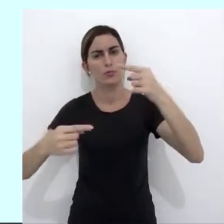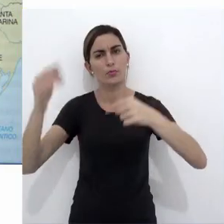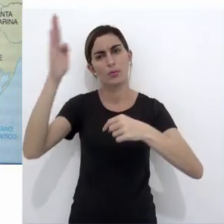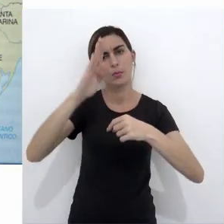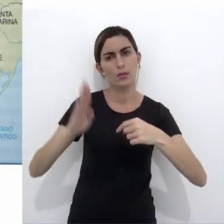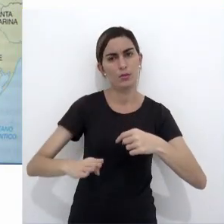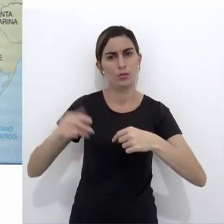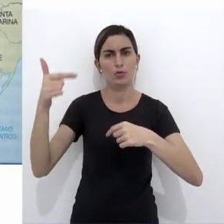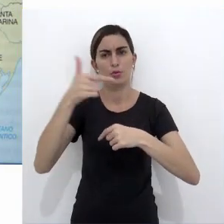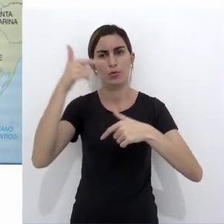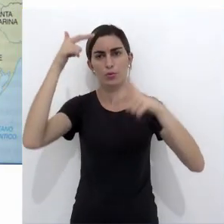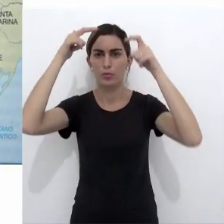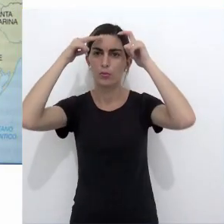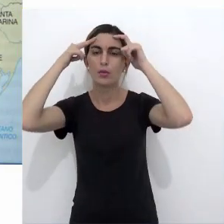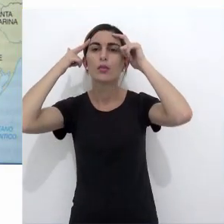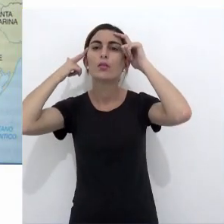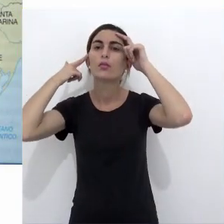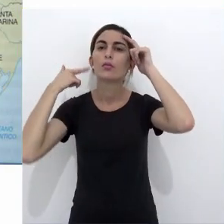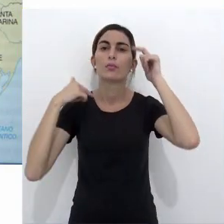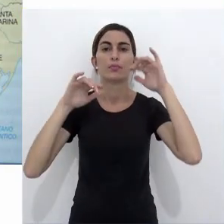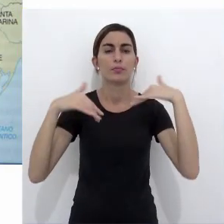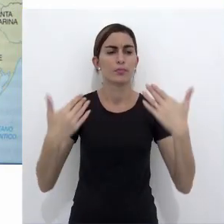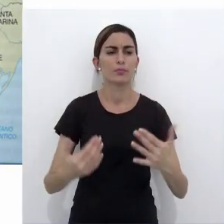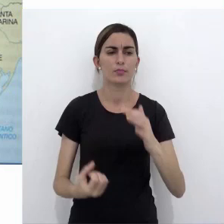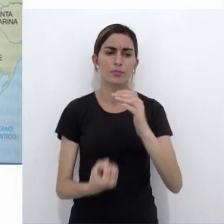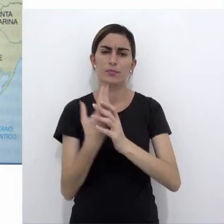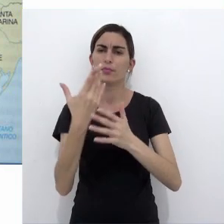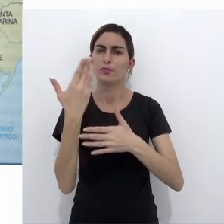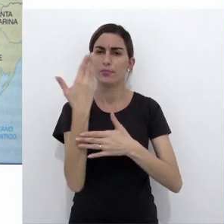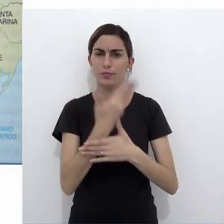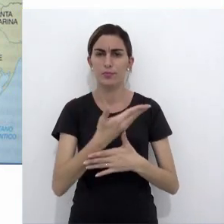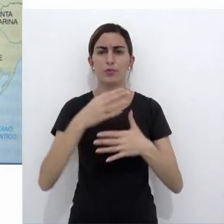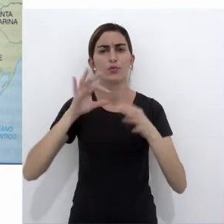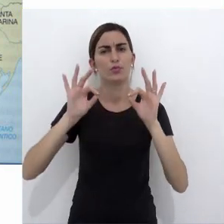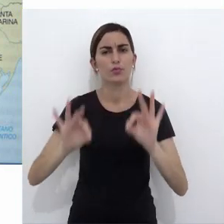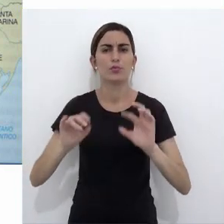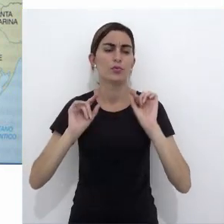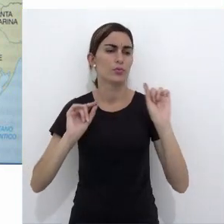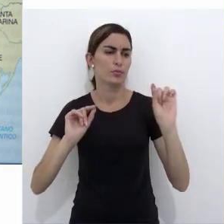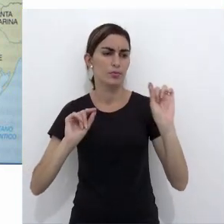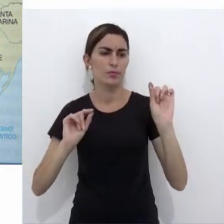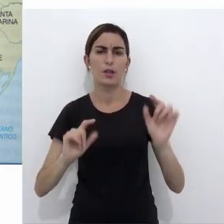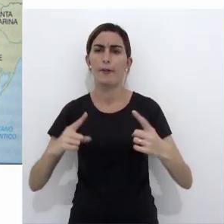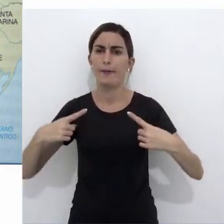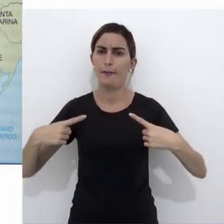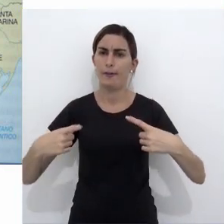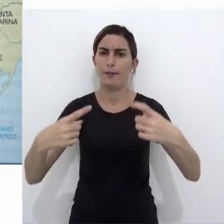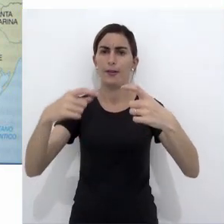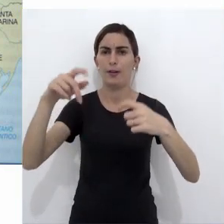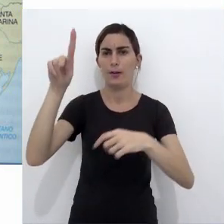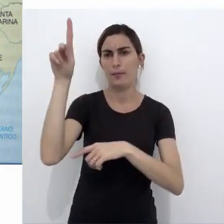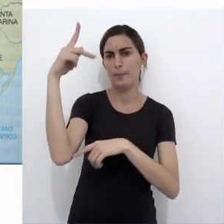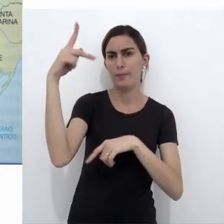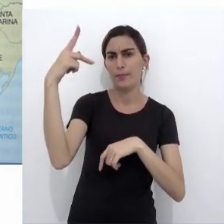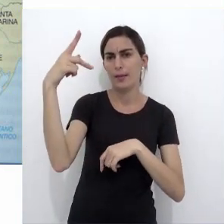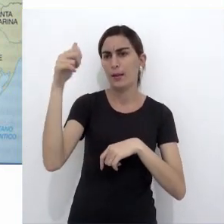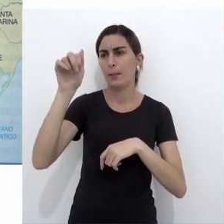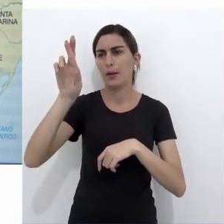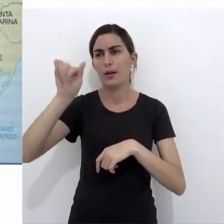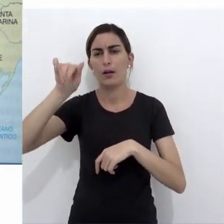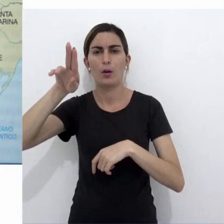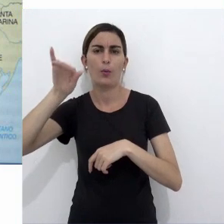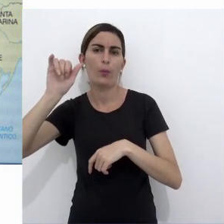Reinado. Então, o que aparece aí é justamente o quê? A Guerra do Paraguai. E como vocês